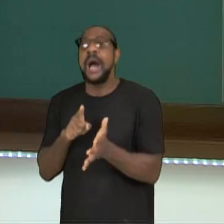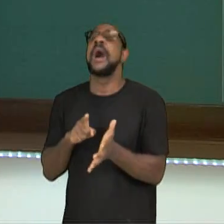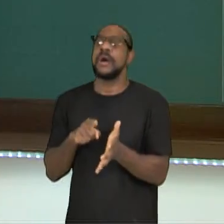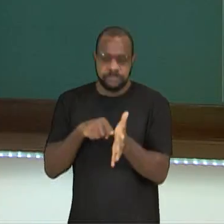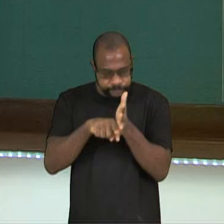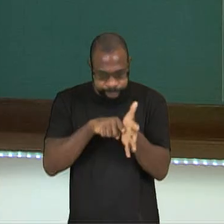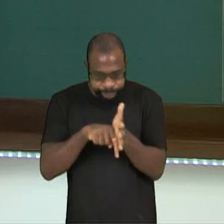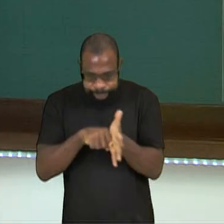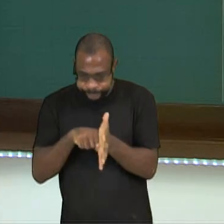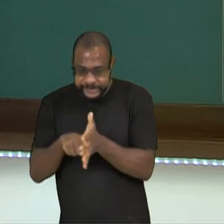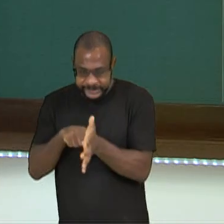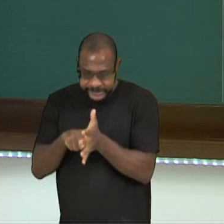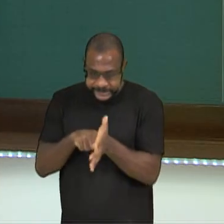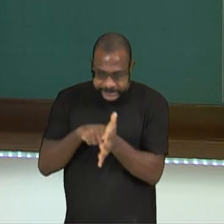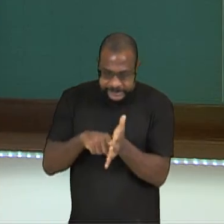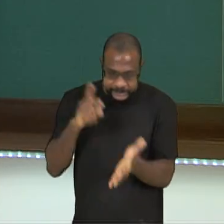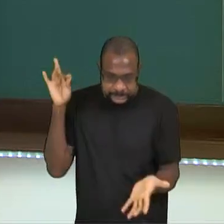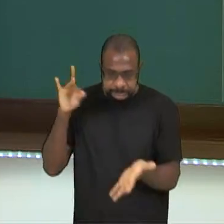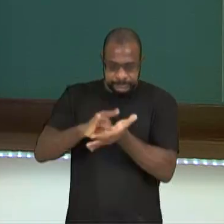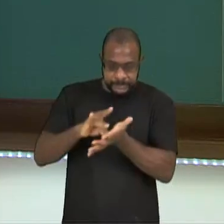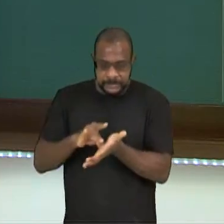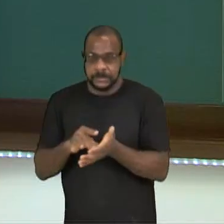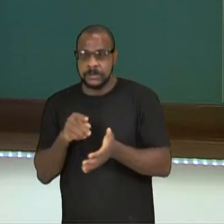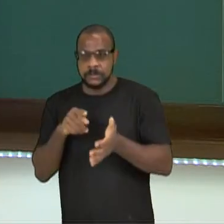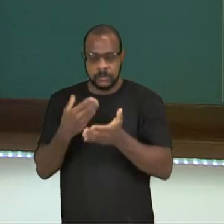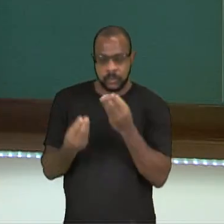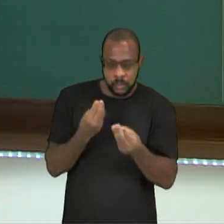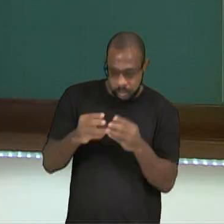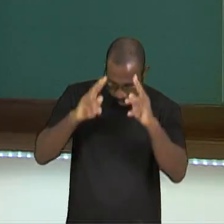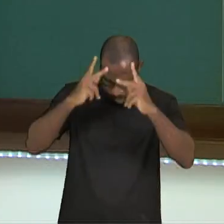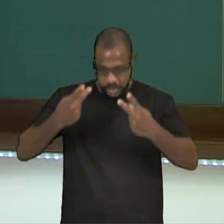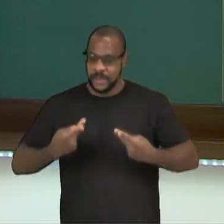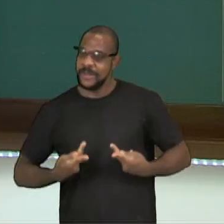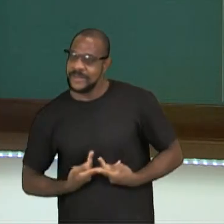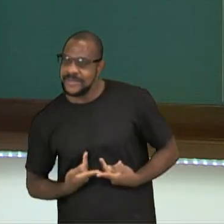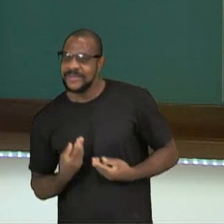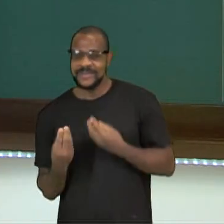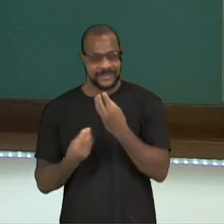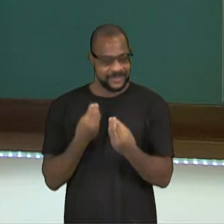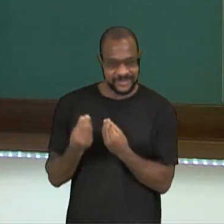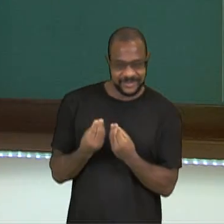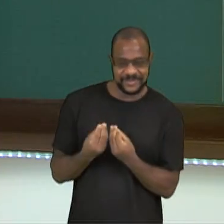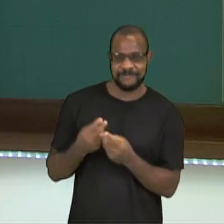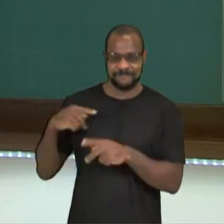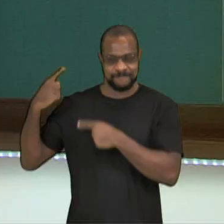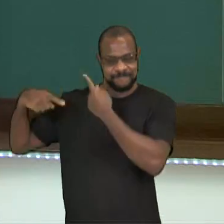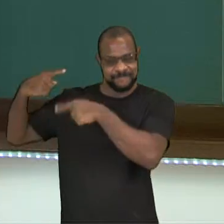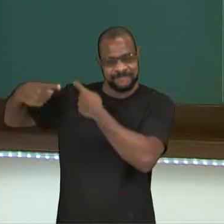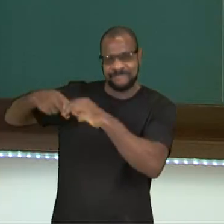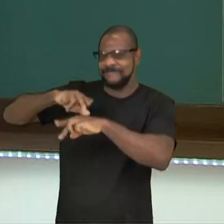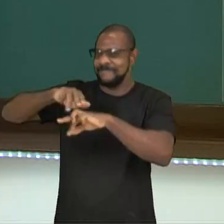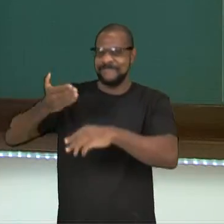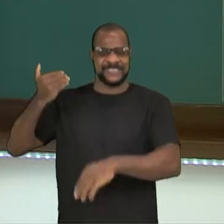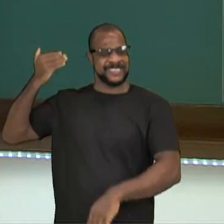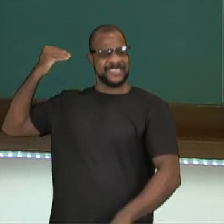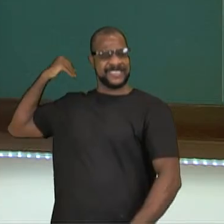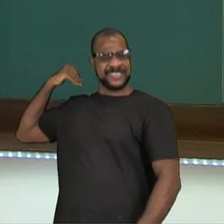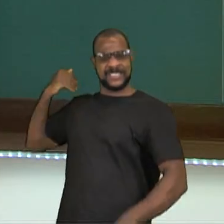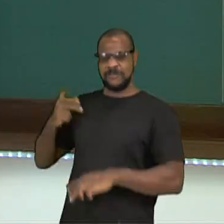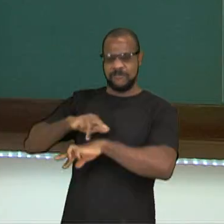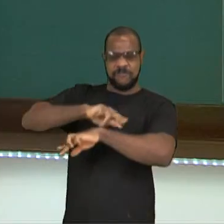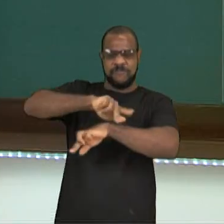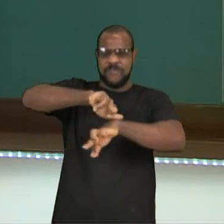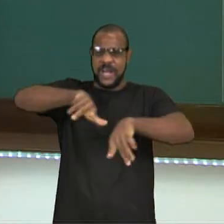os estudos arqueológicos sobre a origem dos seres humanos, sobre a origem de várias espécies e também